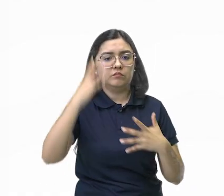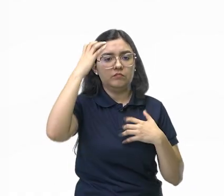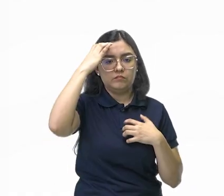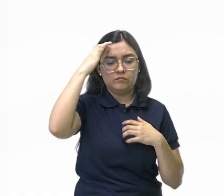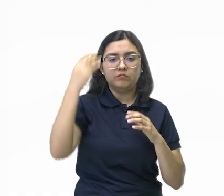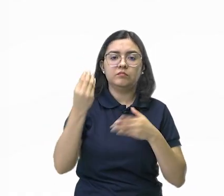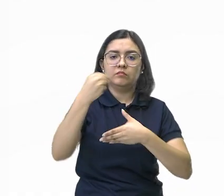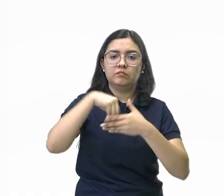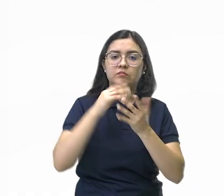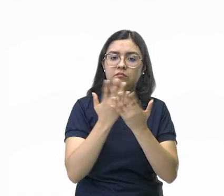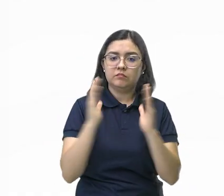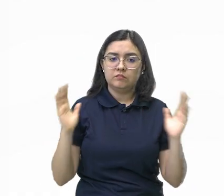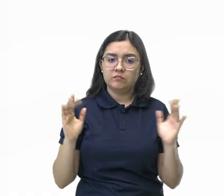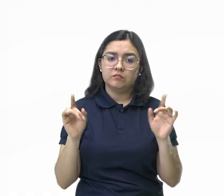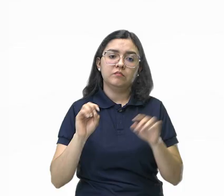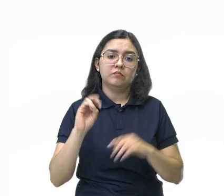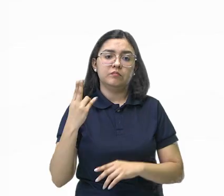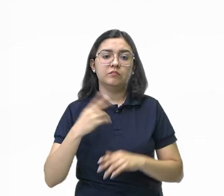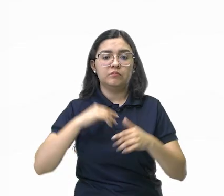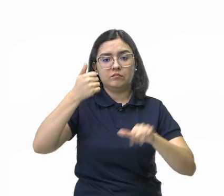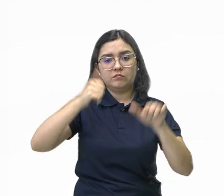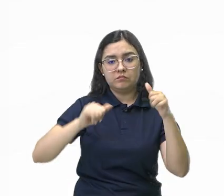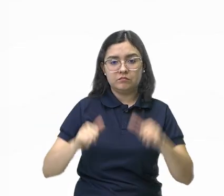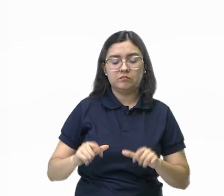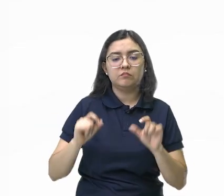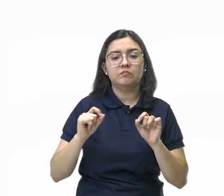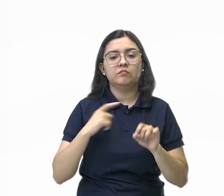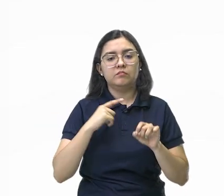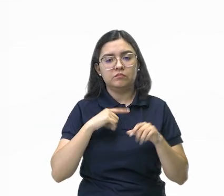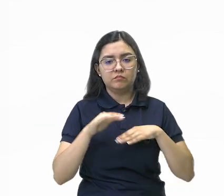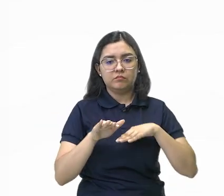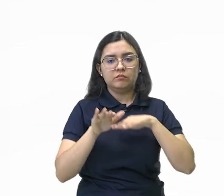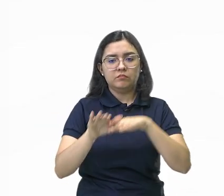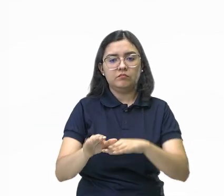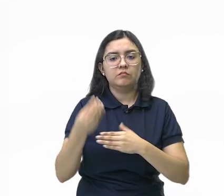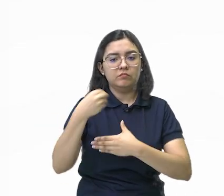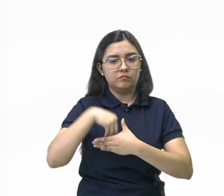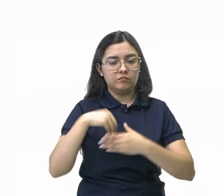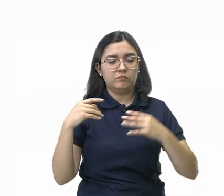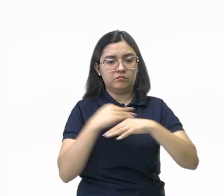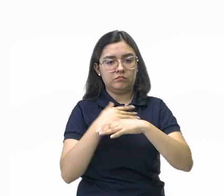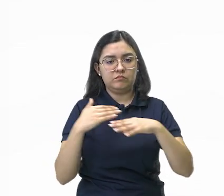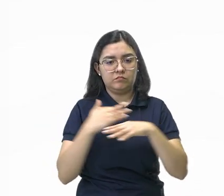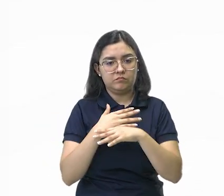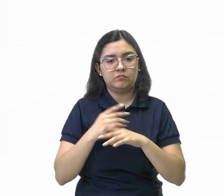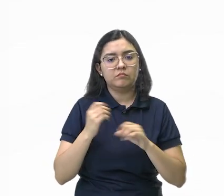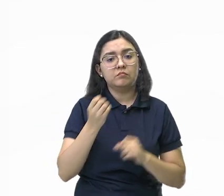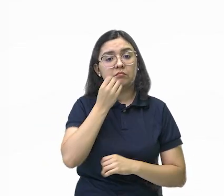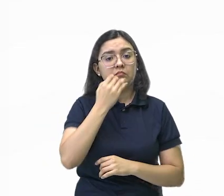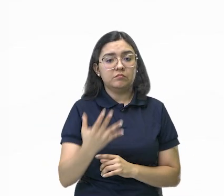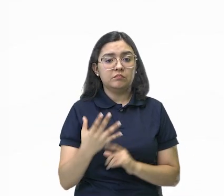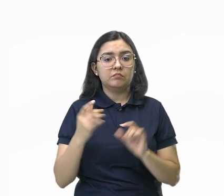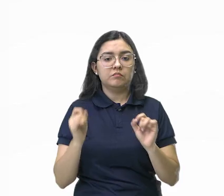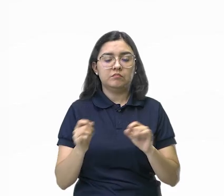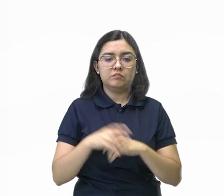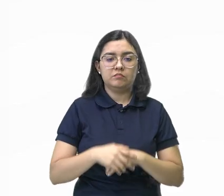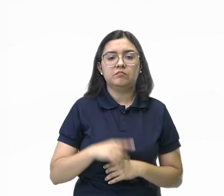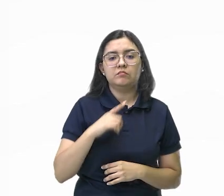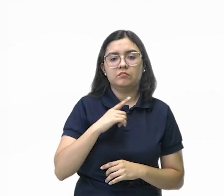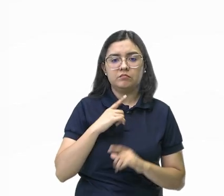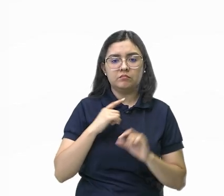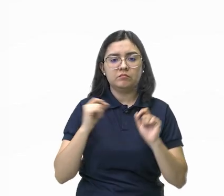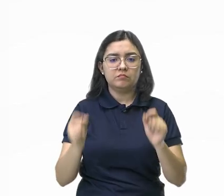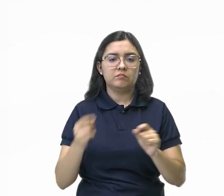chimpanzés na natureza, ou quando se analisa padrões de trânsito em uma cidade. As vantagens são